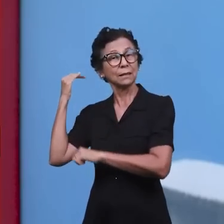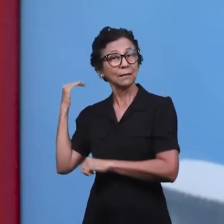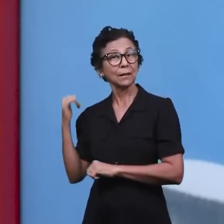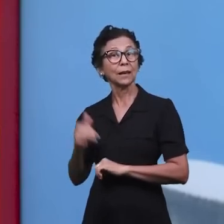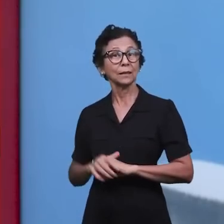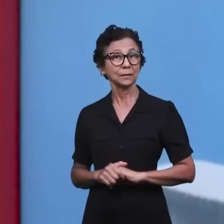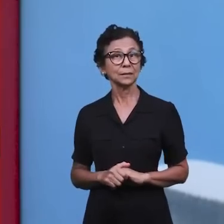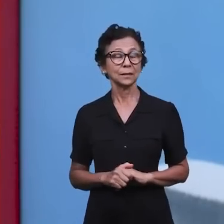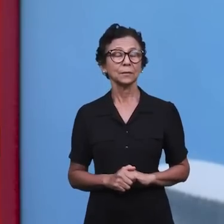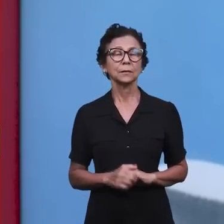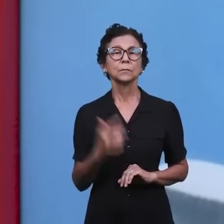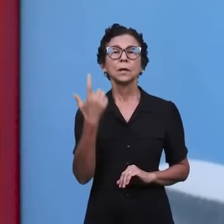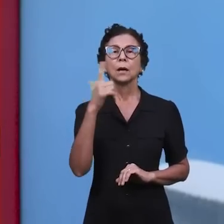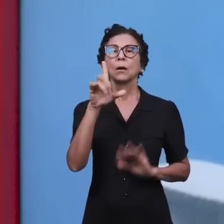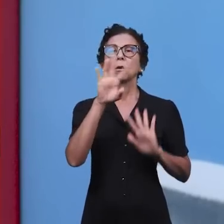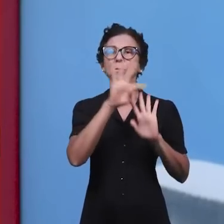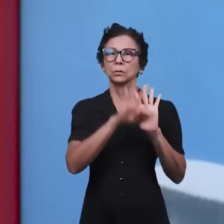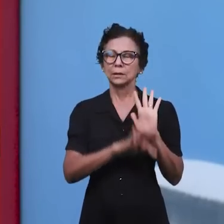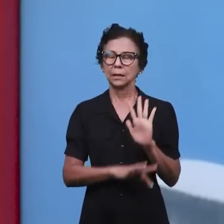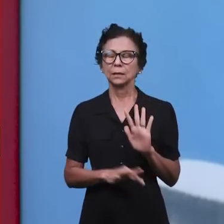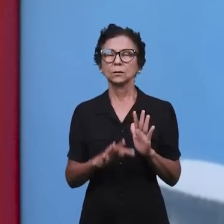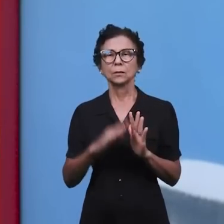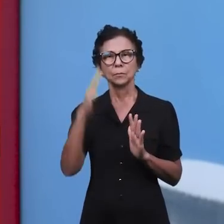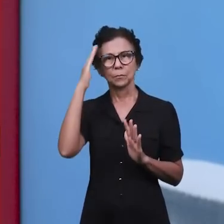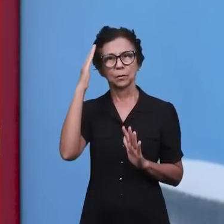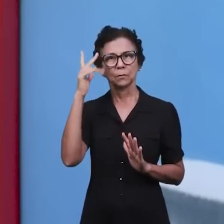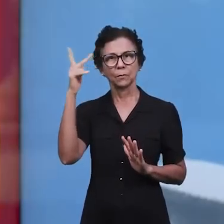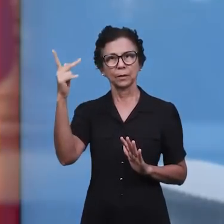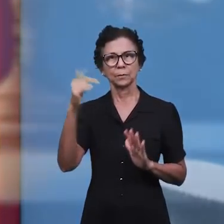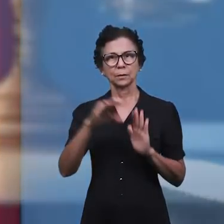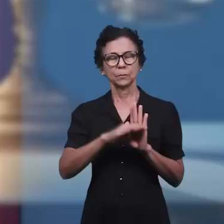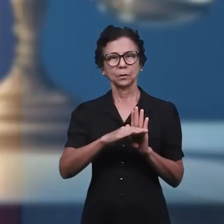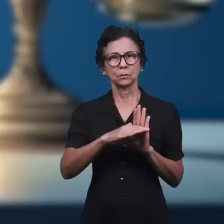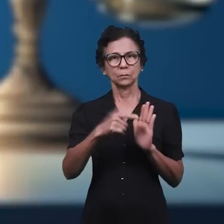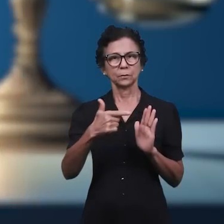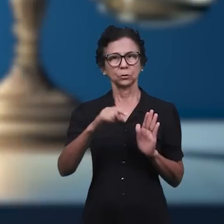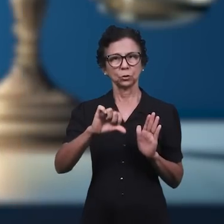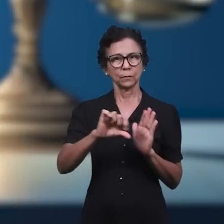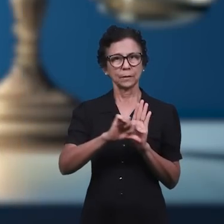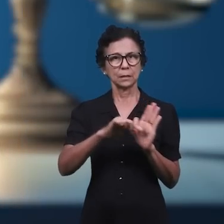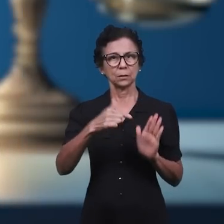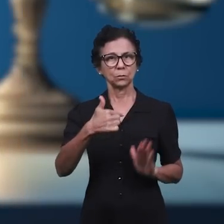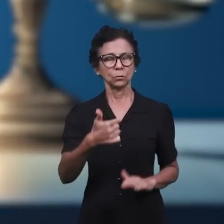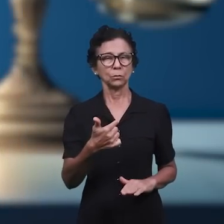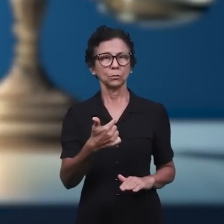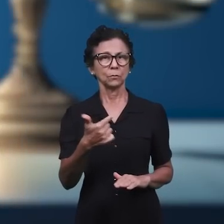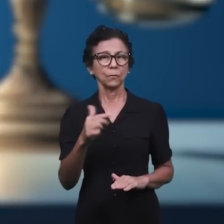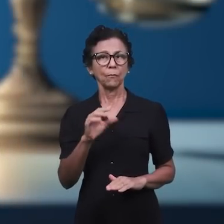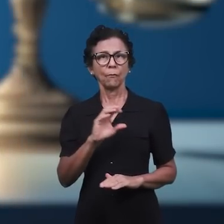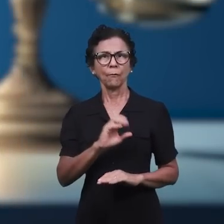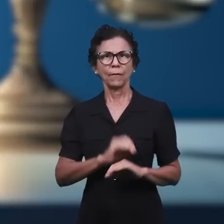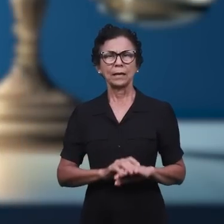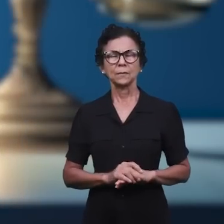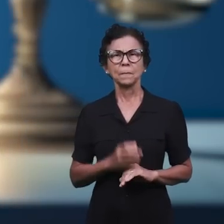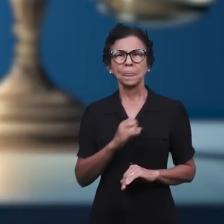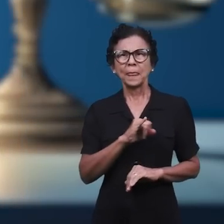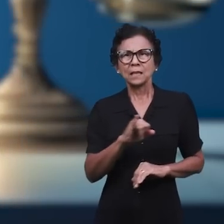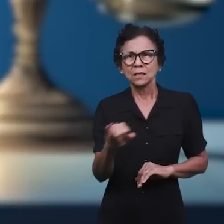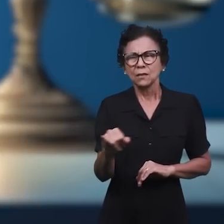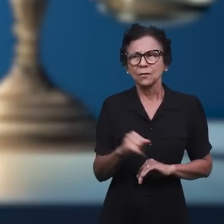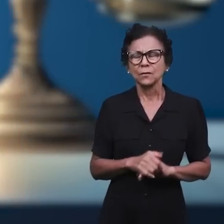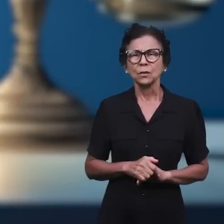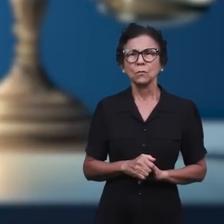outro texto também, Provérbios 29, 20, que diz assim: tens visto um homem precipitado nas suas